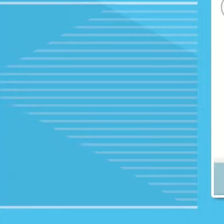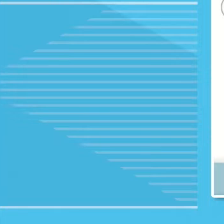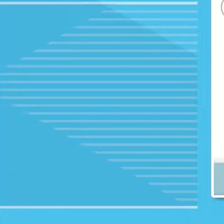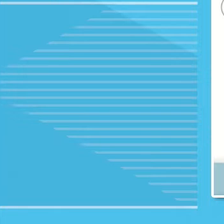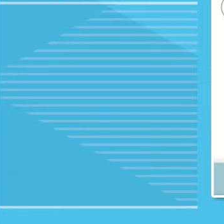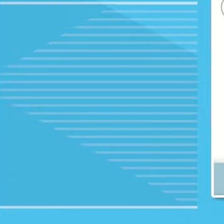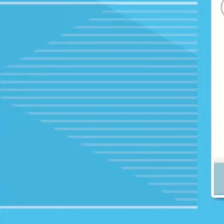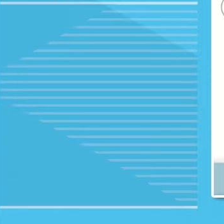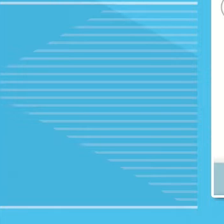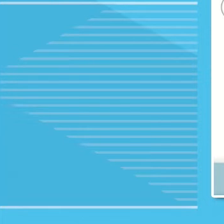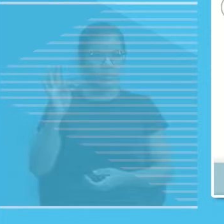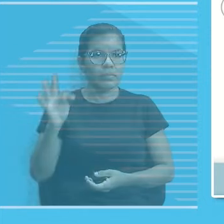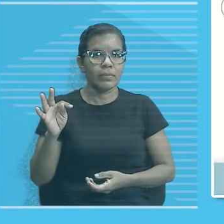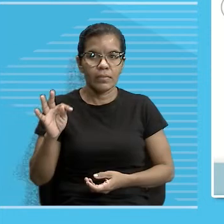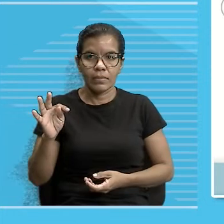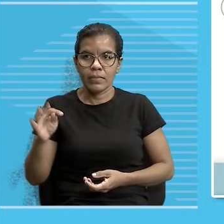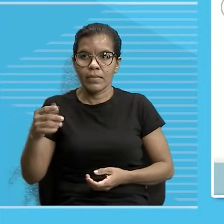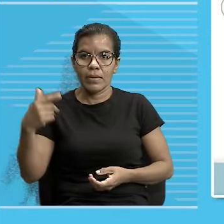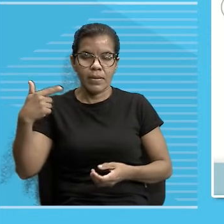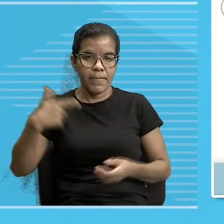menos 32